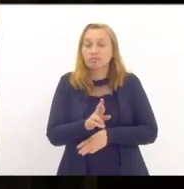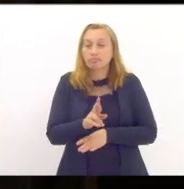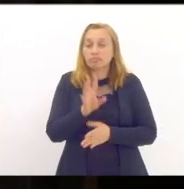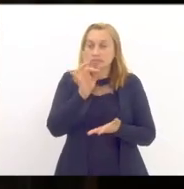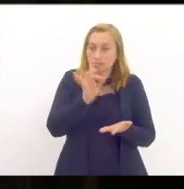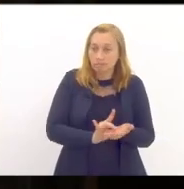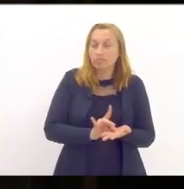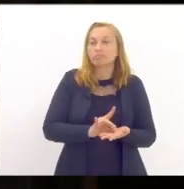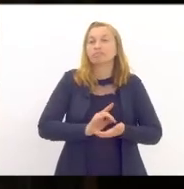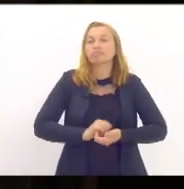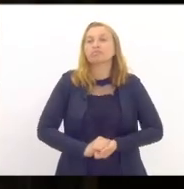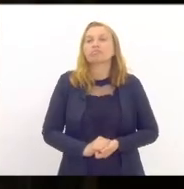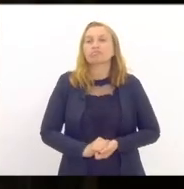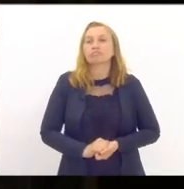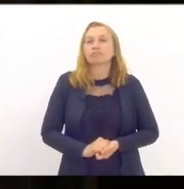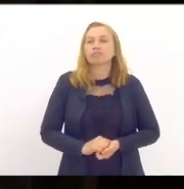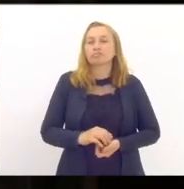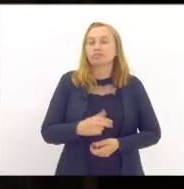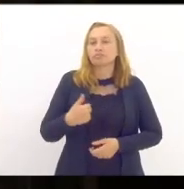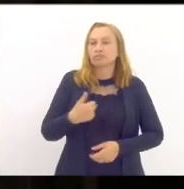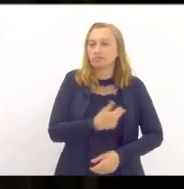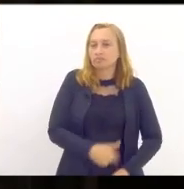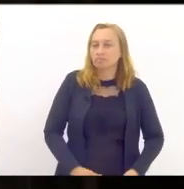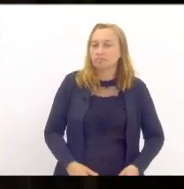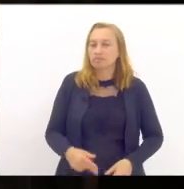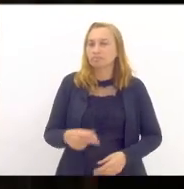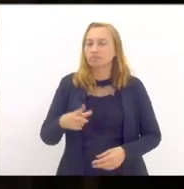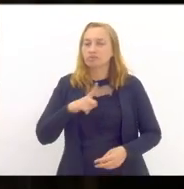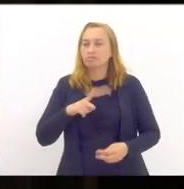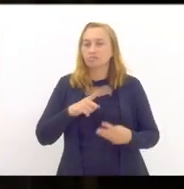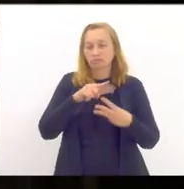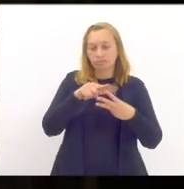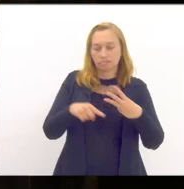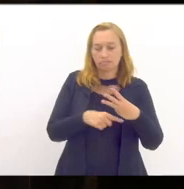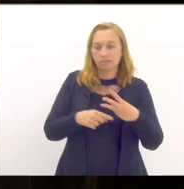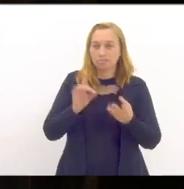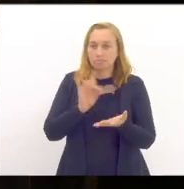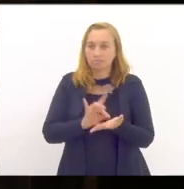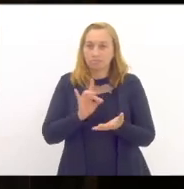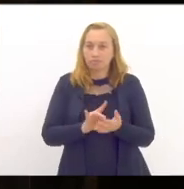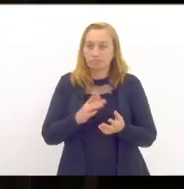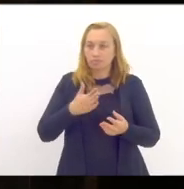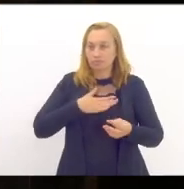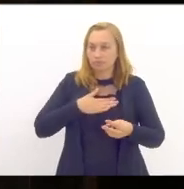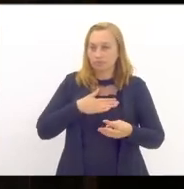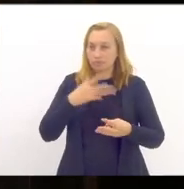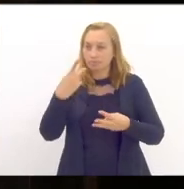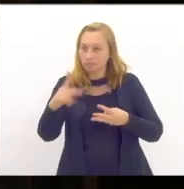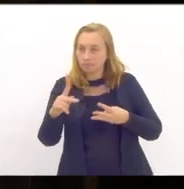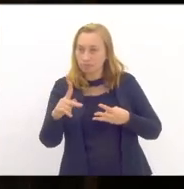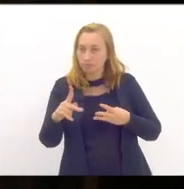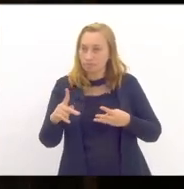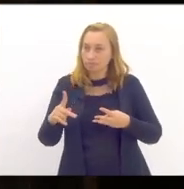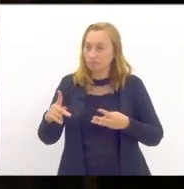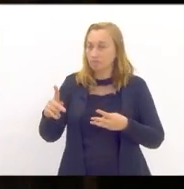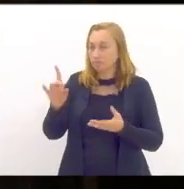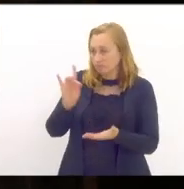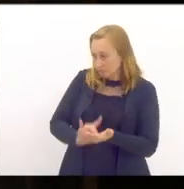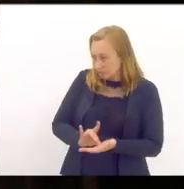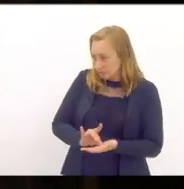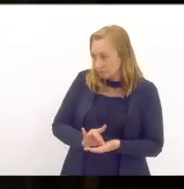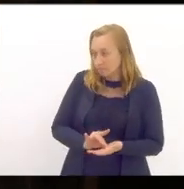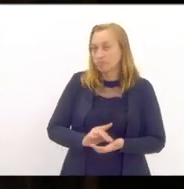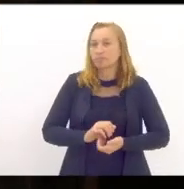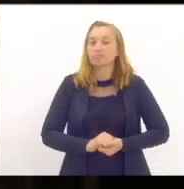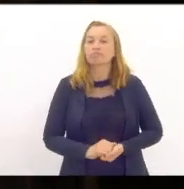verdadeira. Os chineses dizem que você tem três verdades: a minha verdade, a sua verdade e a verdade.